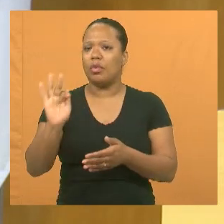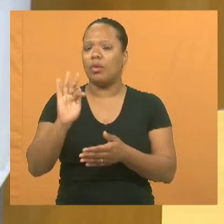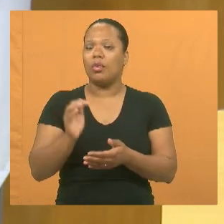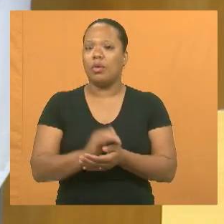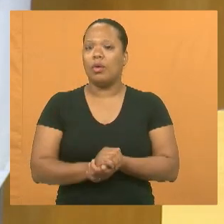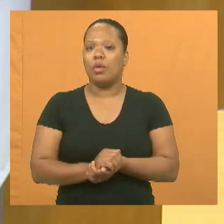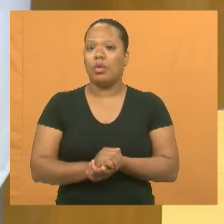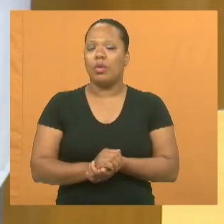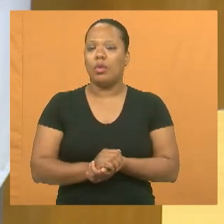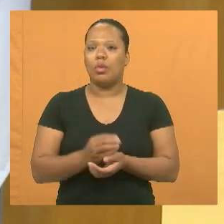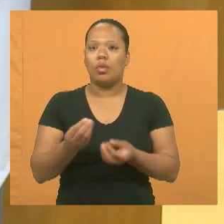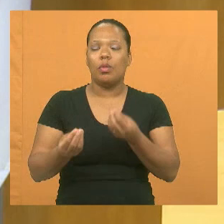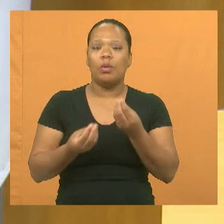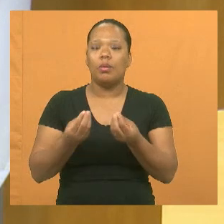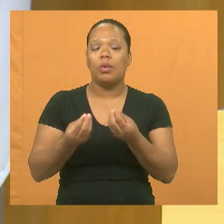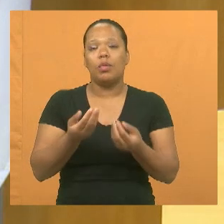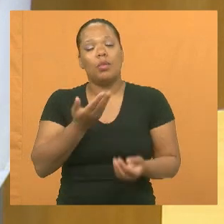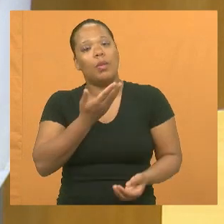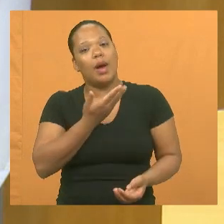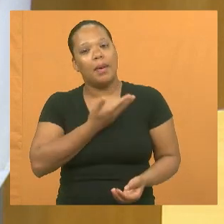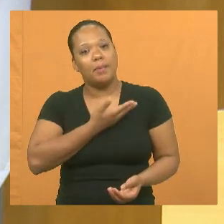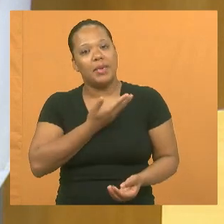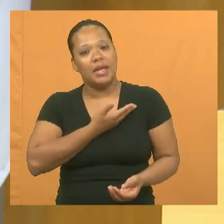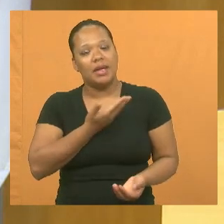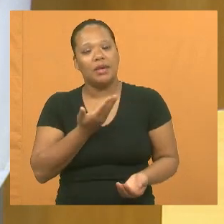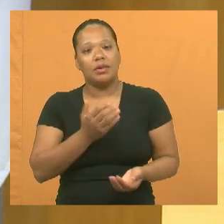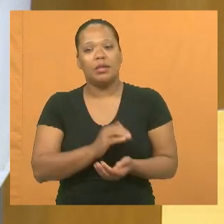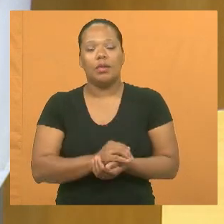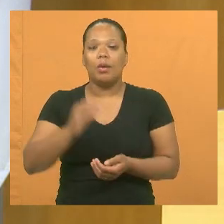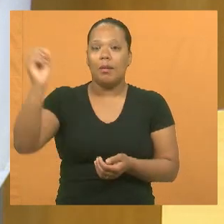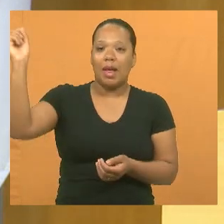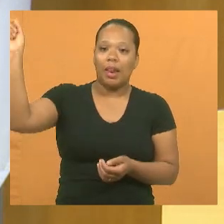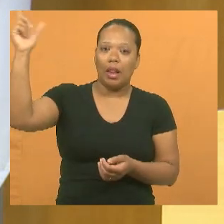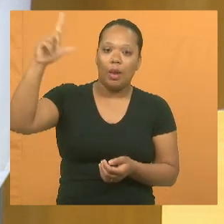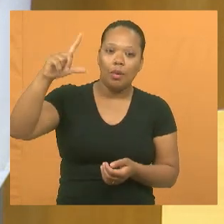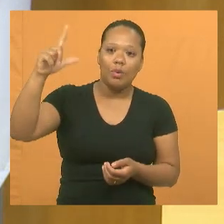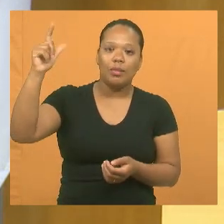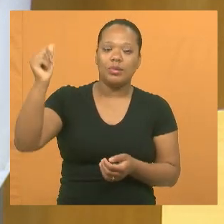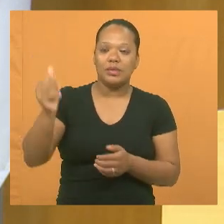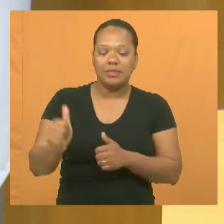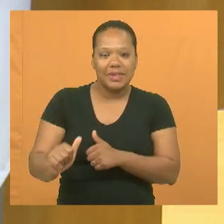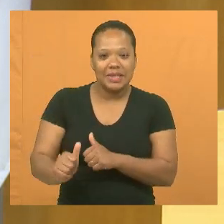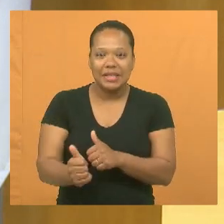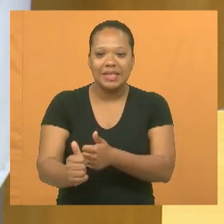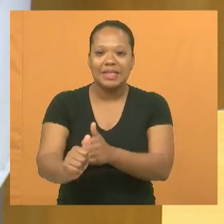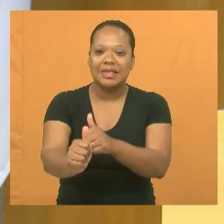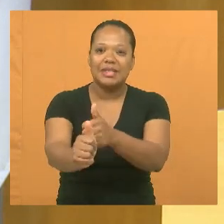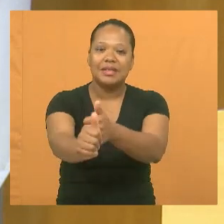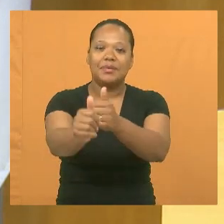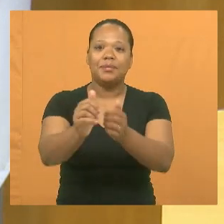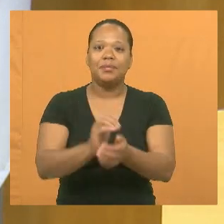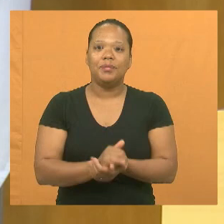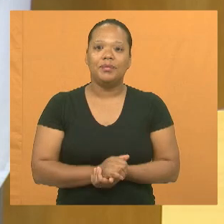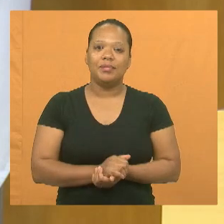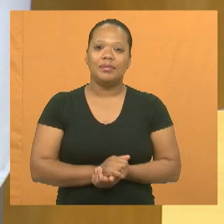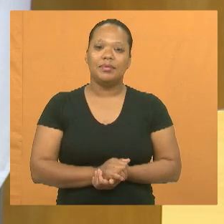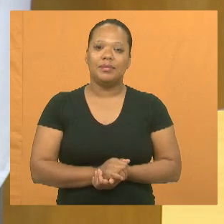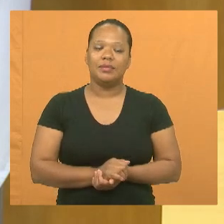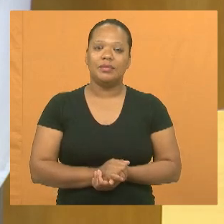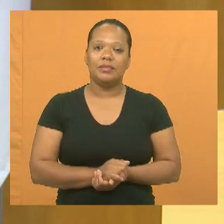esteio, um ombro amigo, uma luz a ser seguida. E, além de